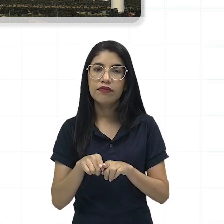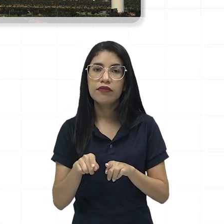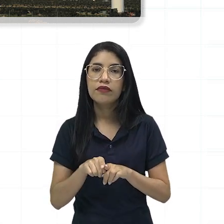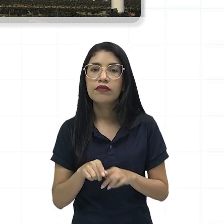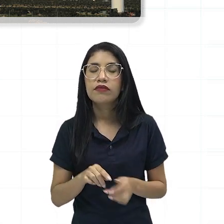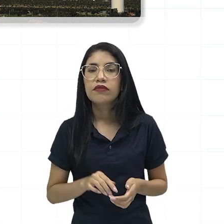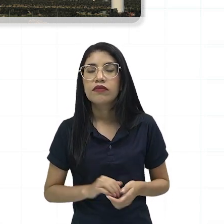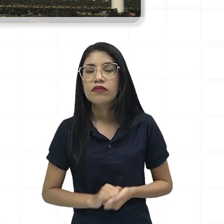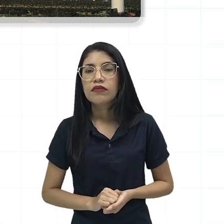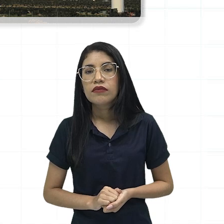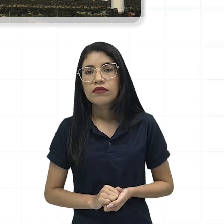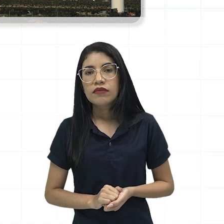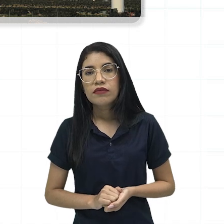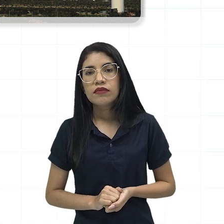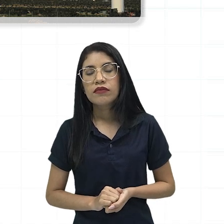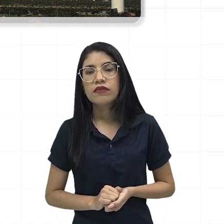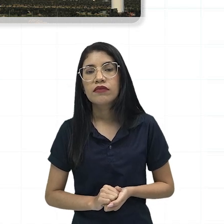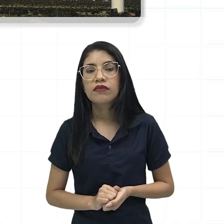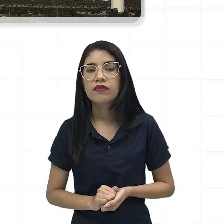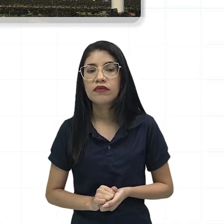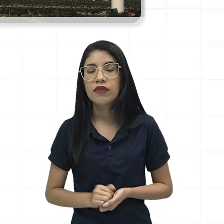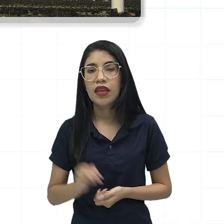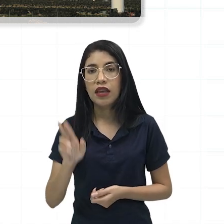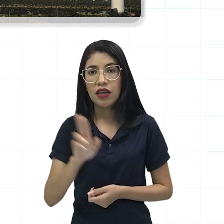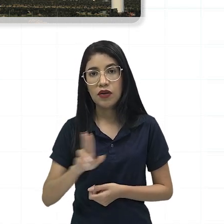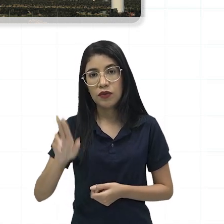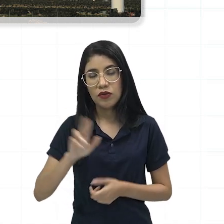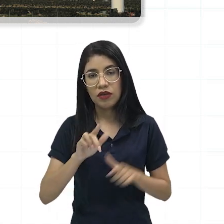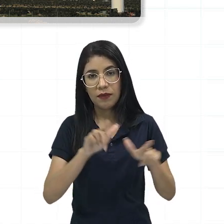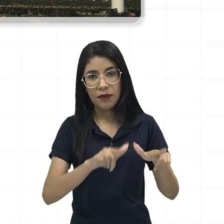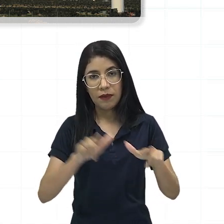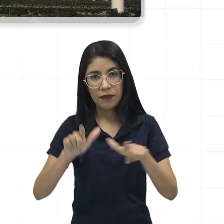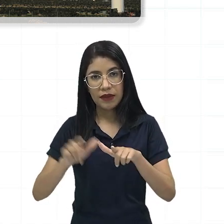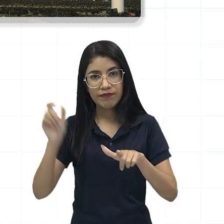em residência. E a utilização dessas placas